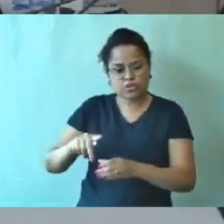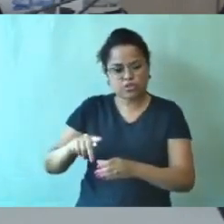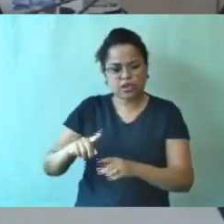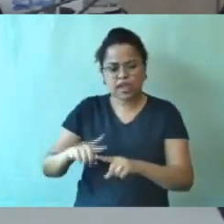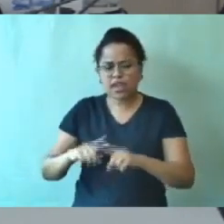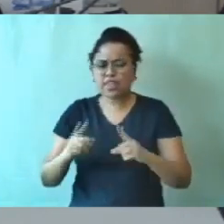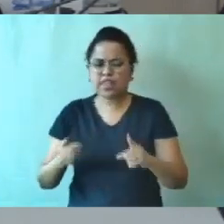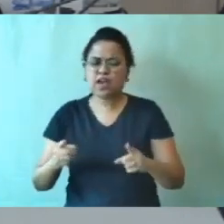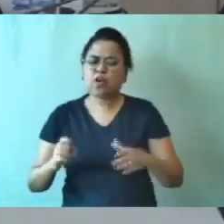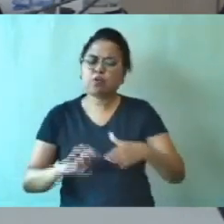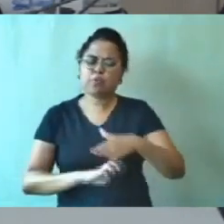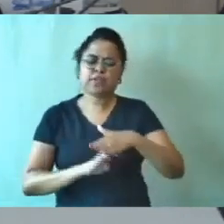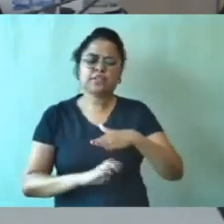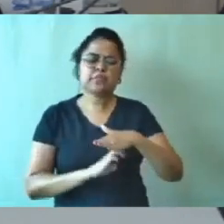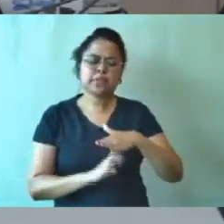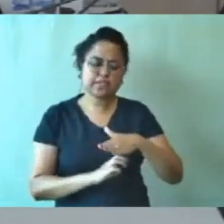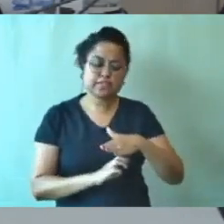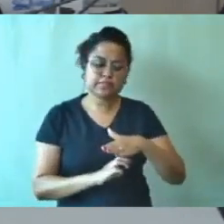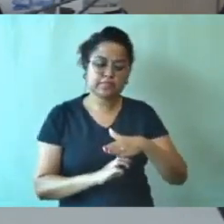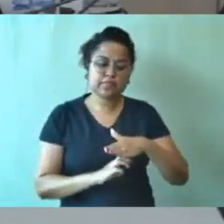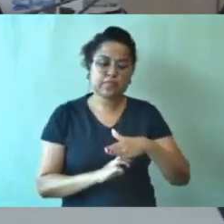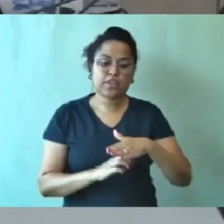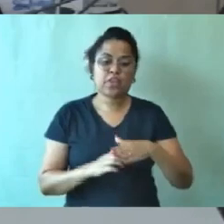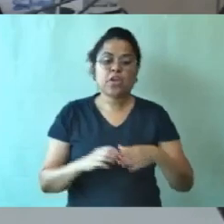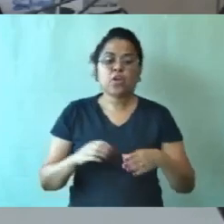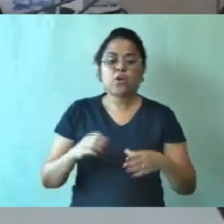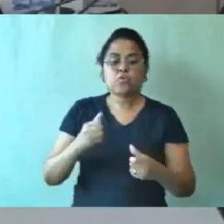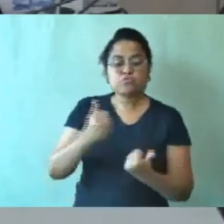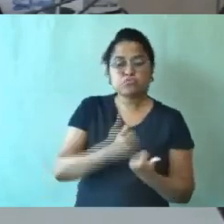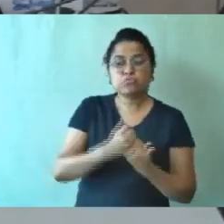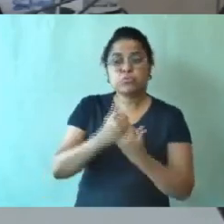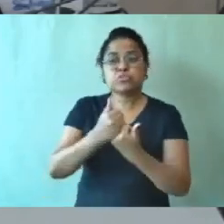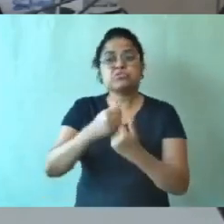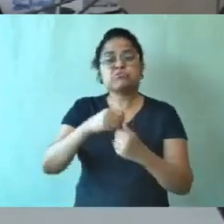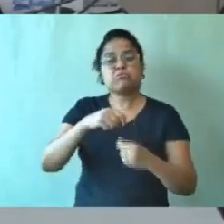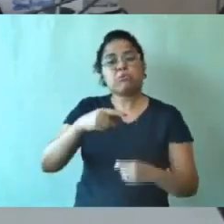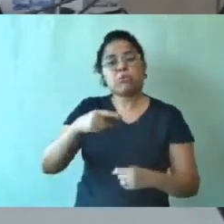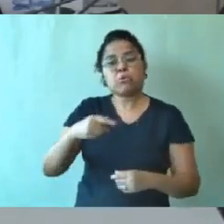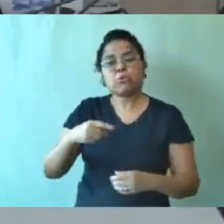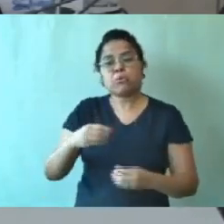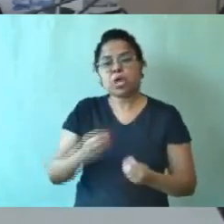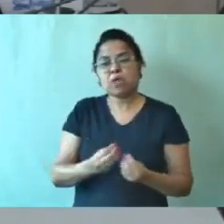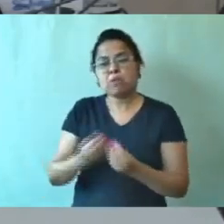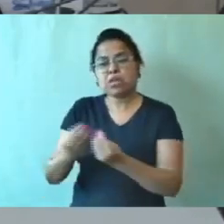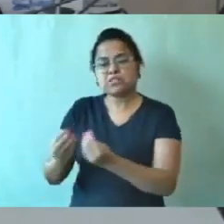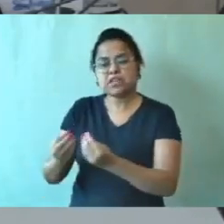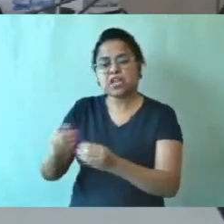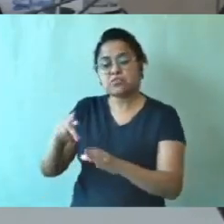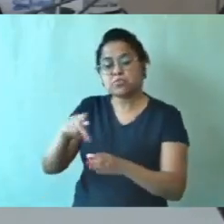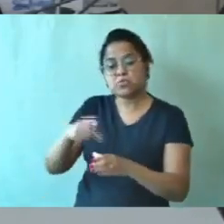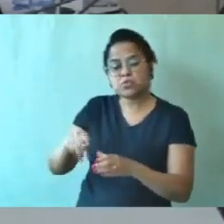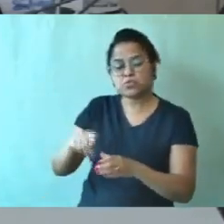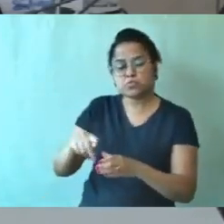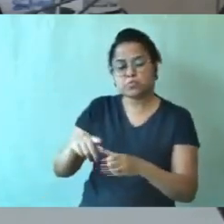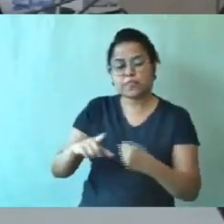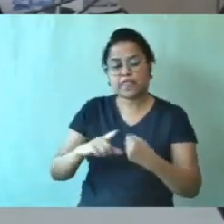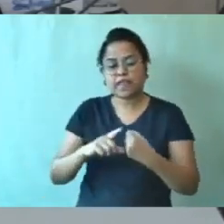repasses de subsídio foram enviados para o consórcio BH Leste. No parágrafo 3 do artigo 5º da